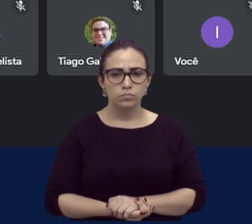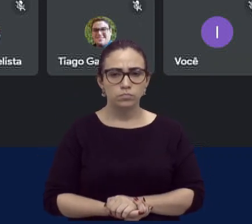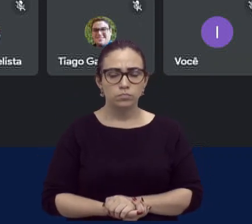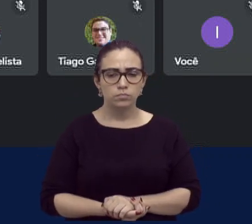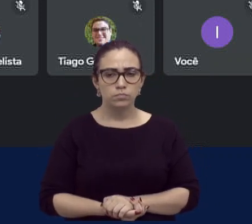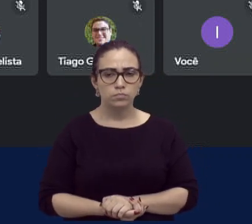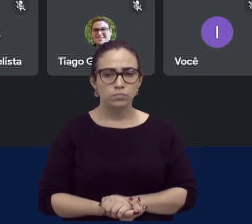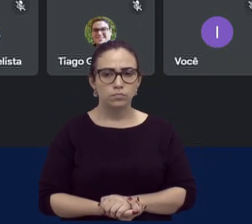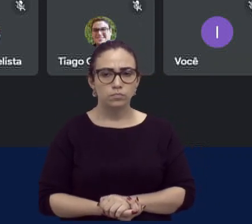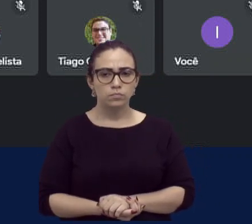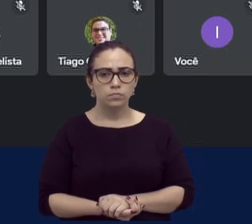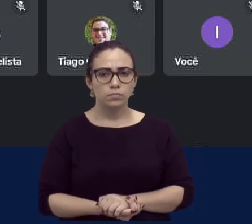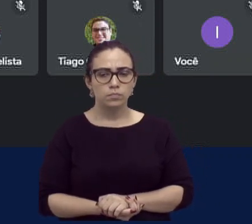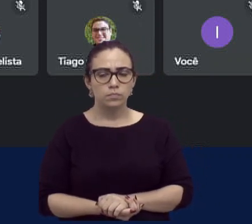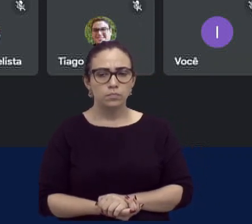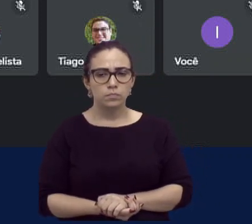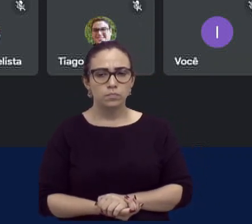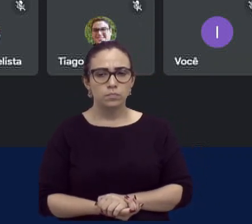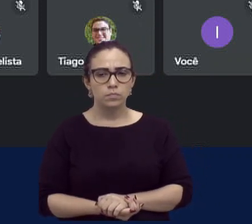Né?